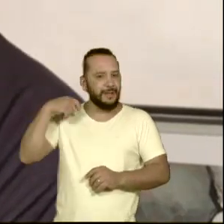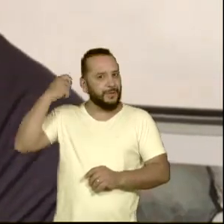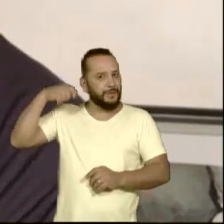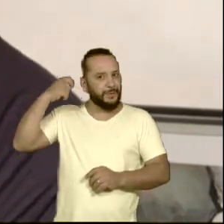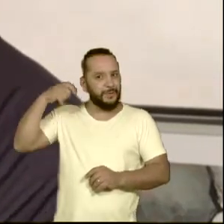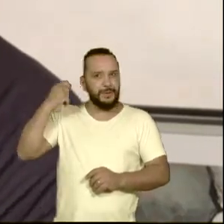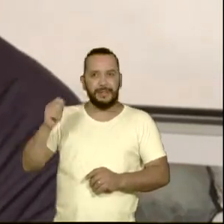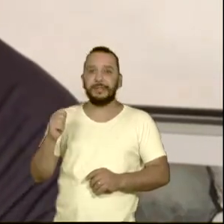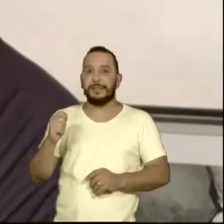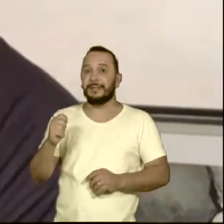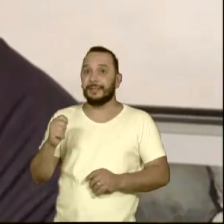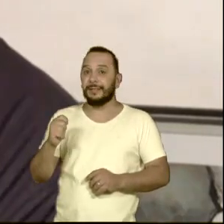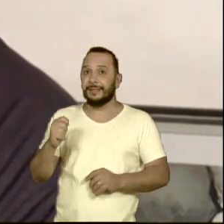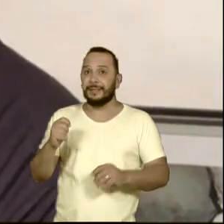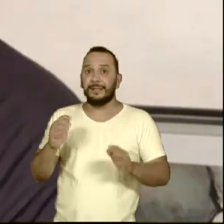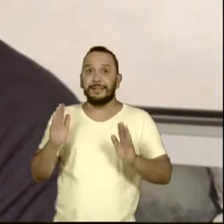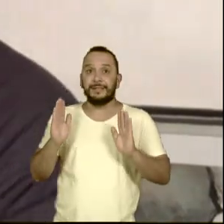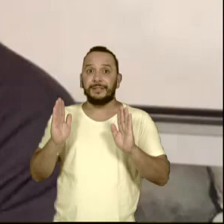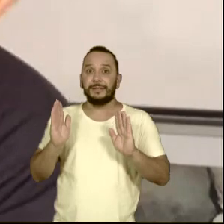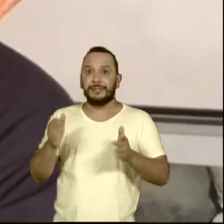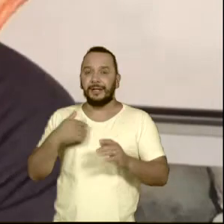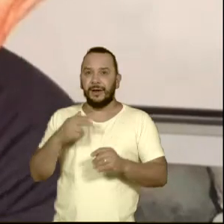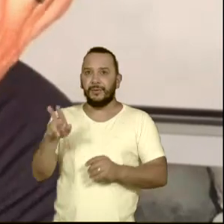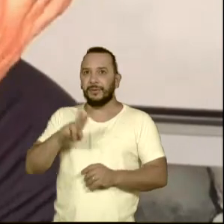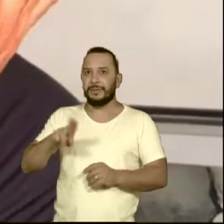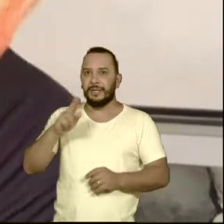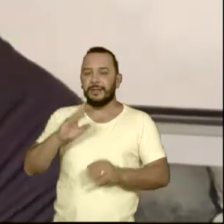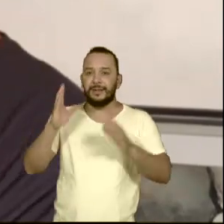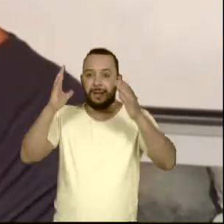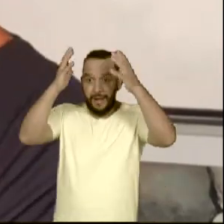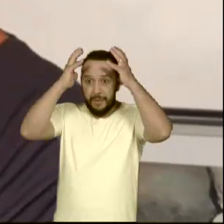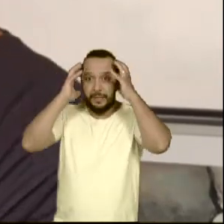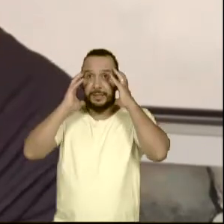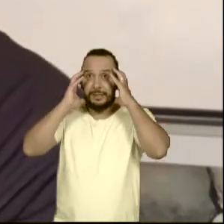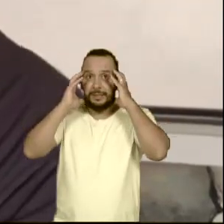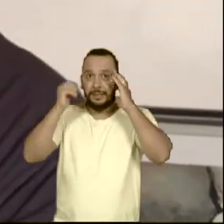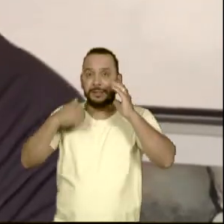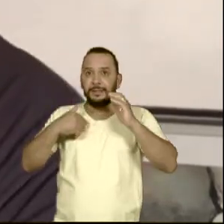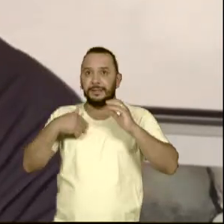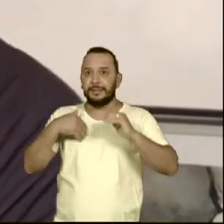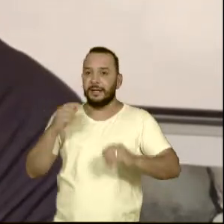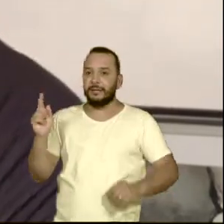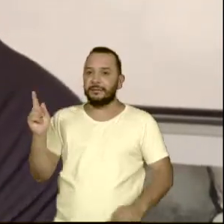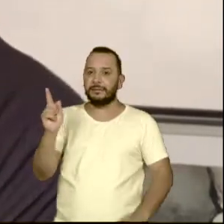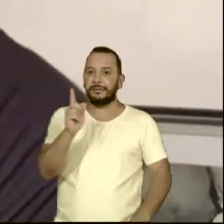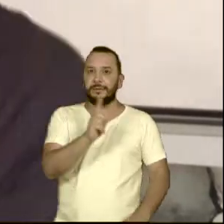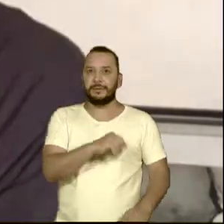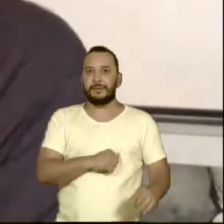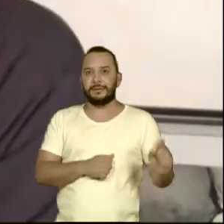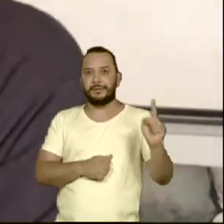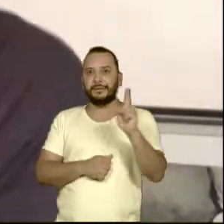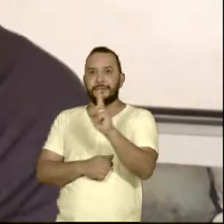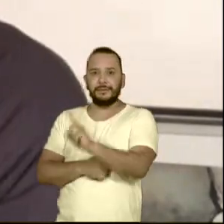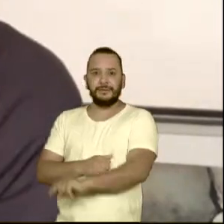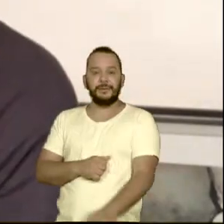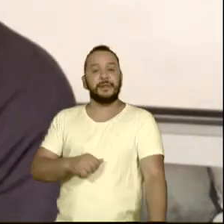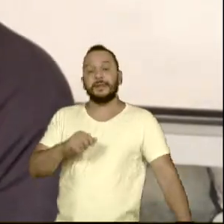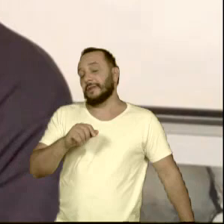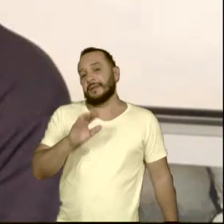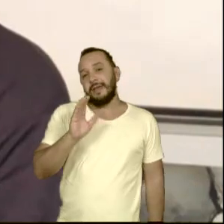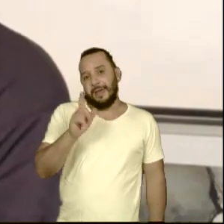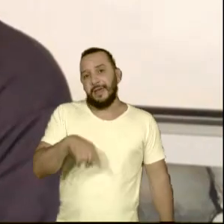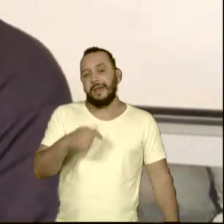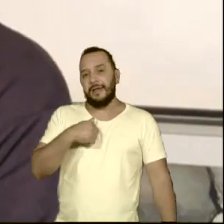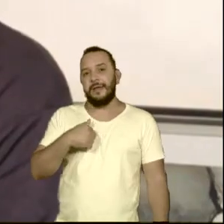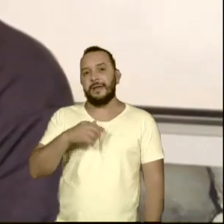manipuladores, quando não estavam em cena, usando cabeção de boneco, passando em segundo plano para a gente ver figuração. Não pode ter uma cidade que não tem gente